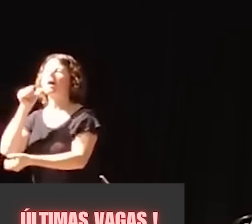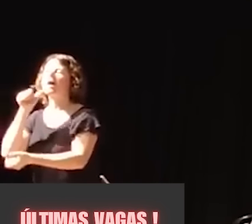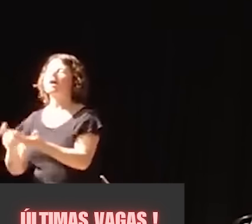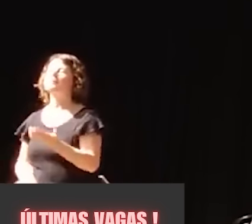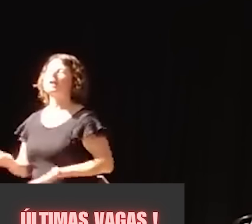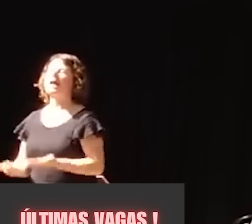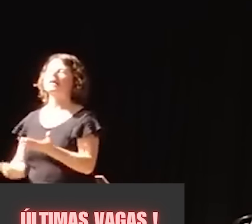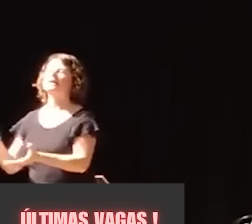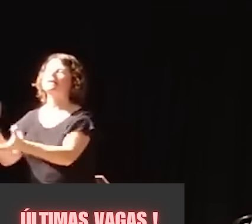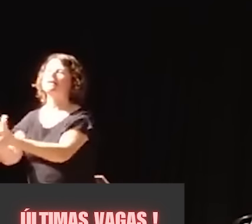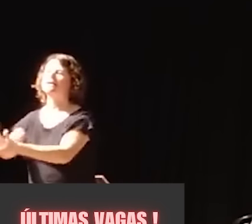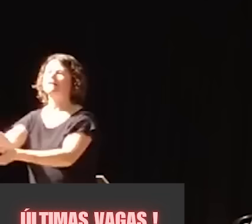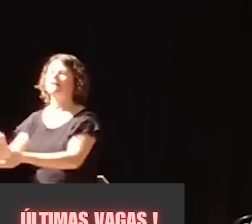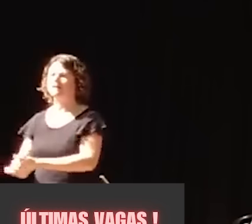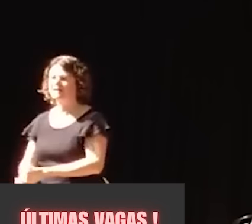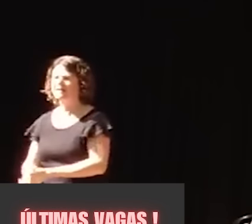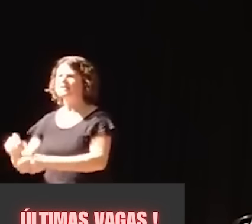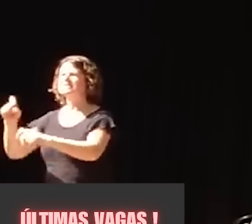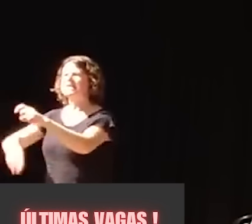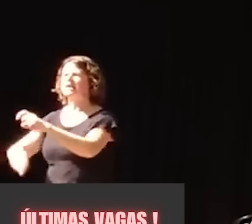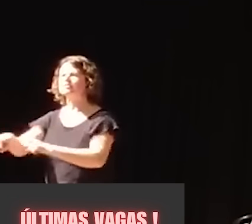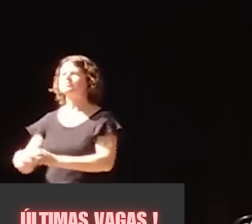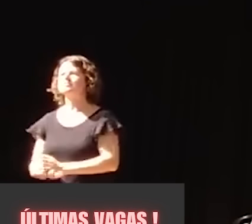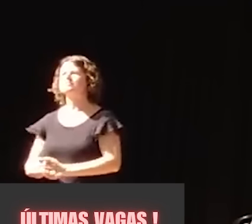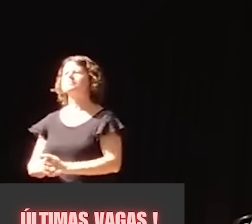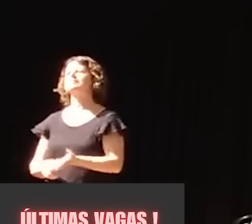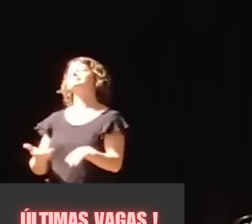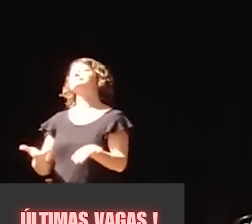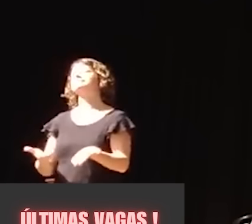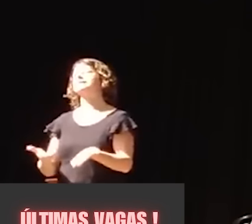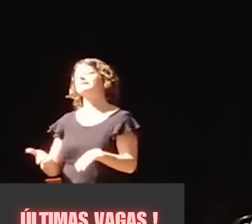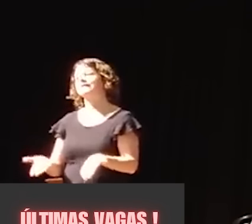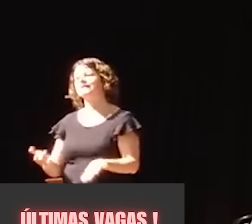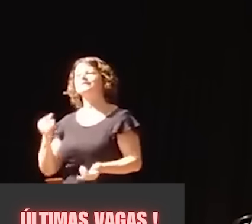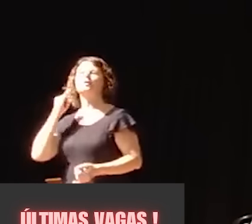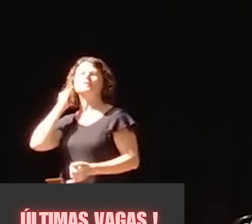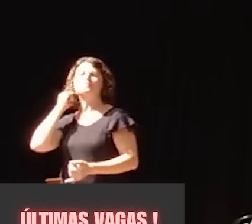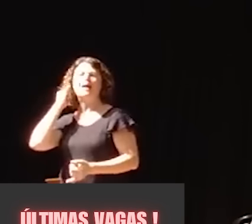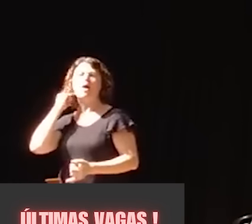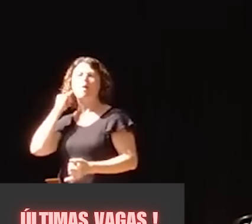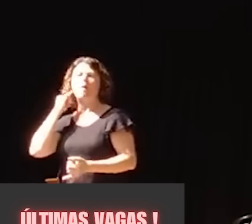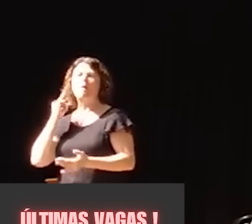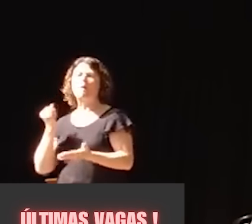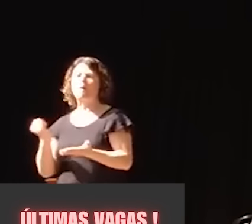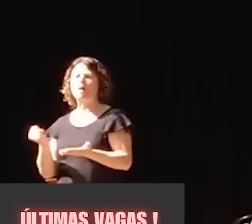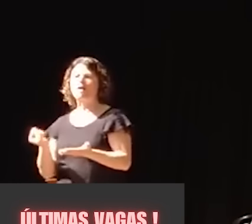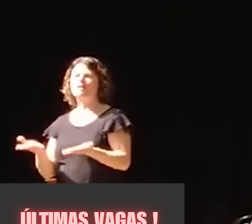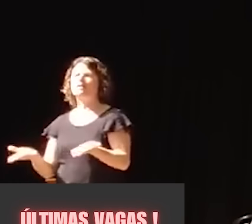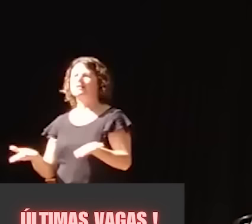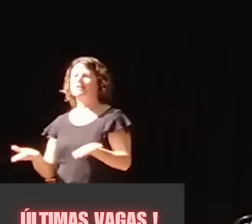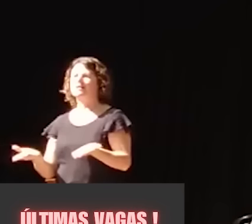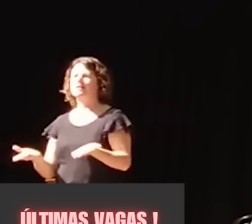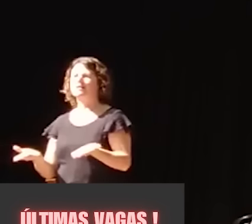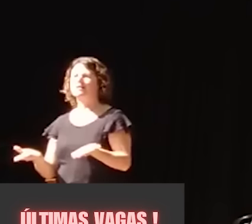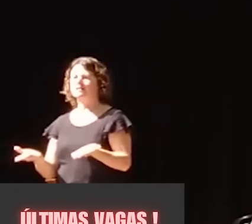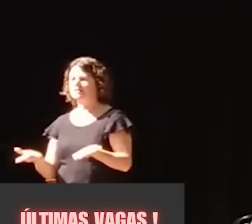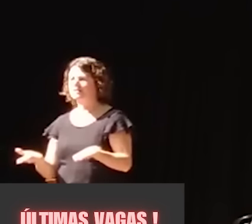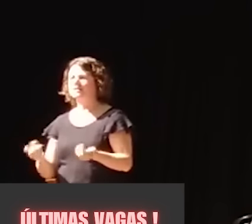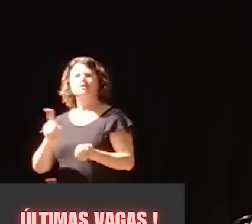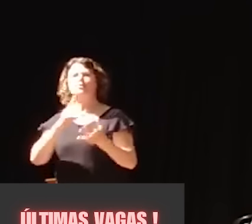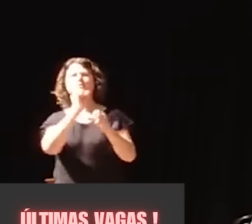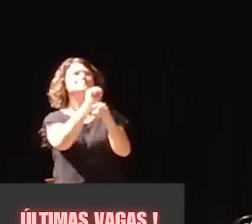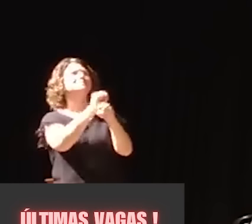nada permaneça na sua fé Davi ele se fortaleceu no Senhor ele buscou a Deus dis assim eu